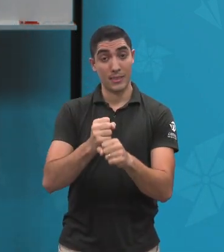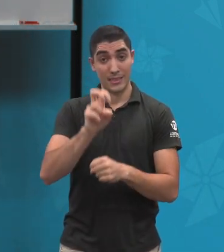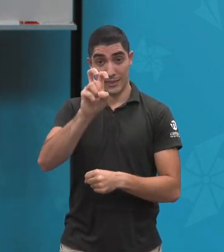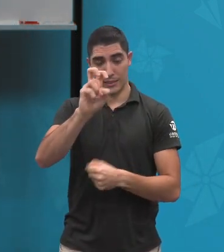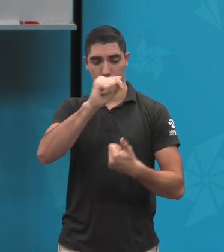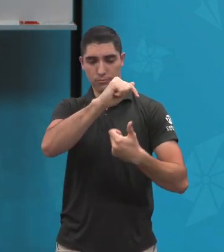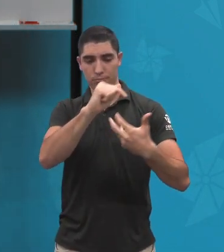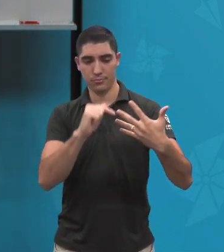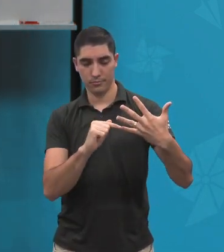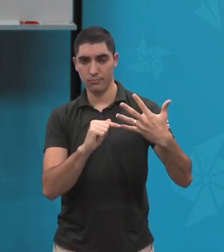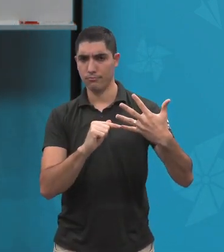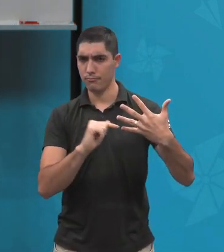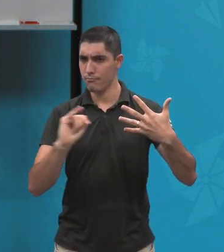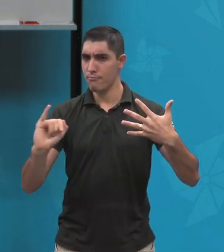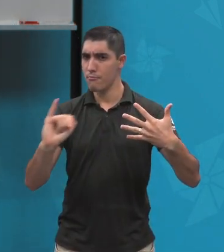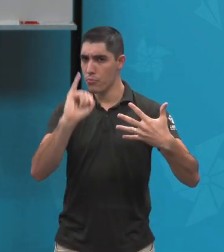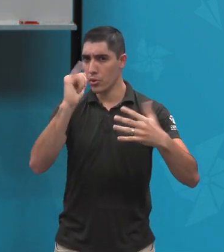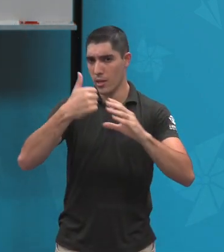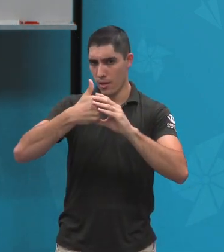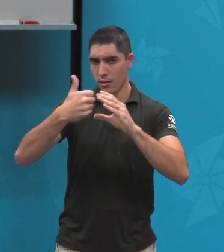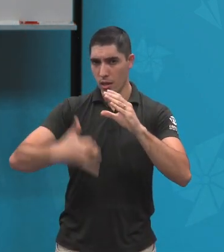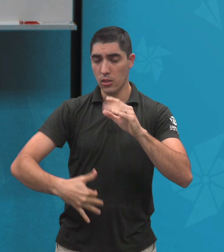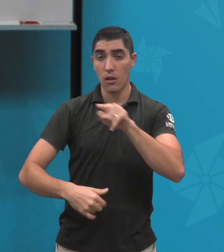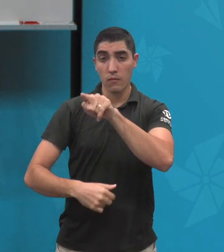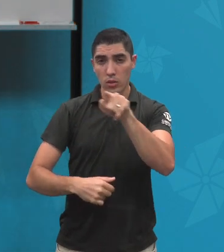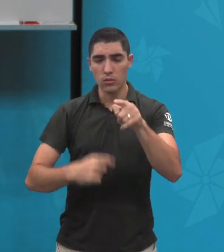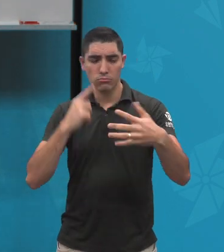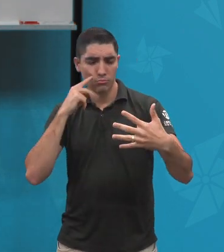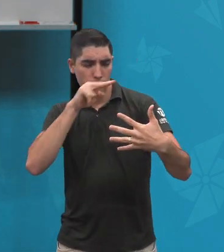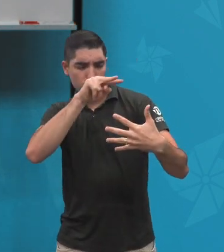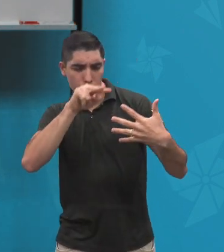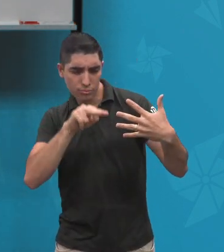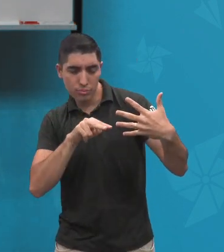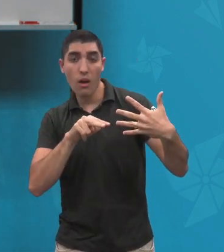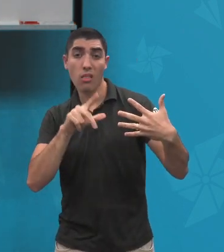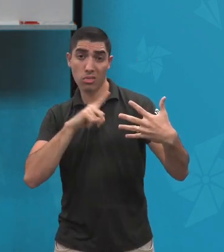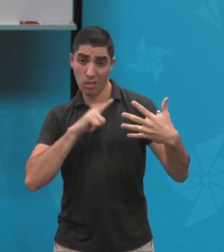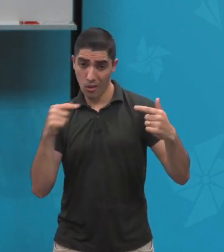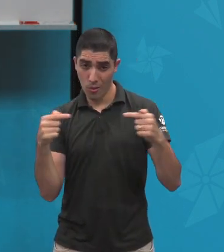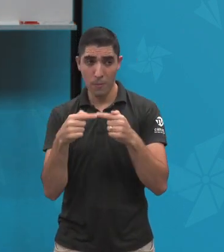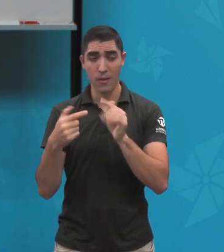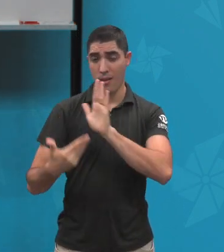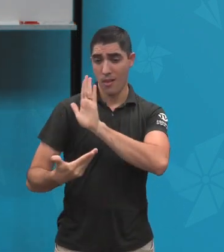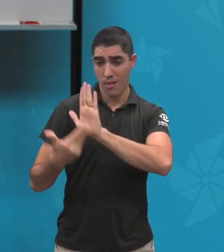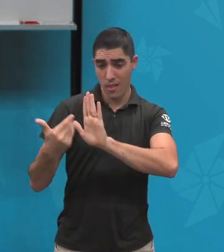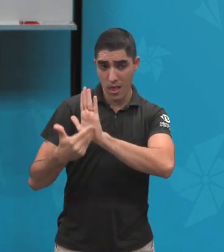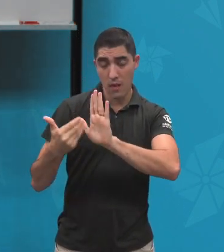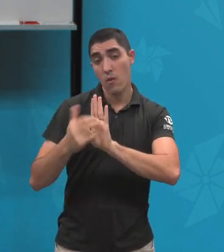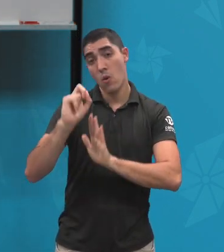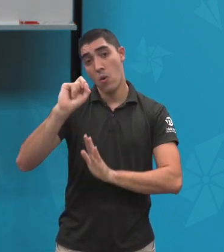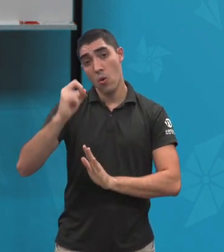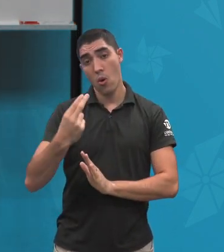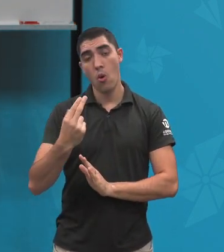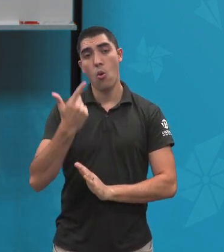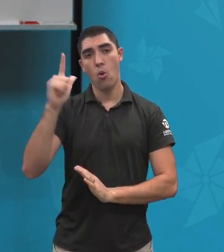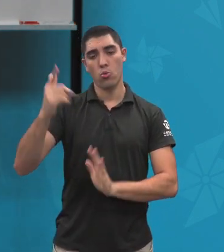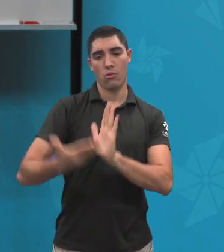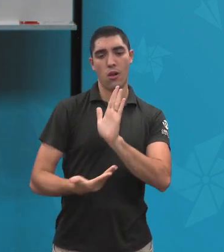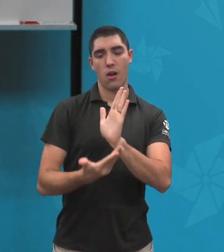São 5 características importantes que provavelmente vocês vão encontrar nos livros, nas apostilas que vocês